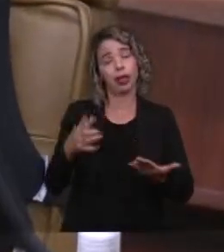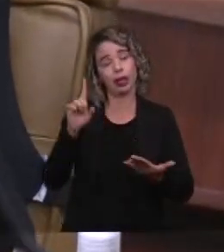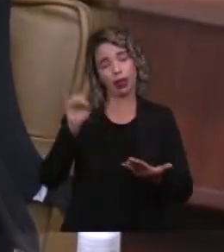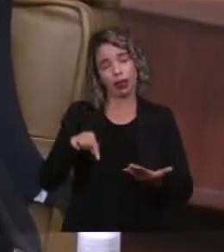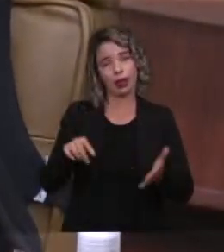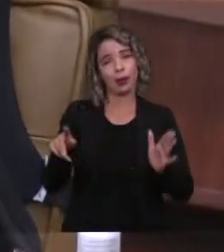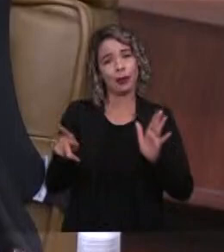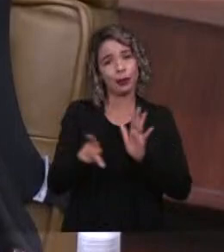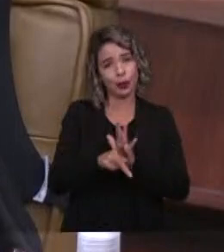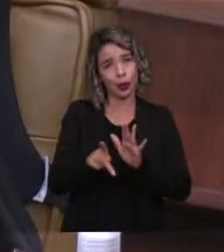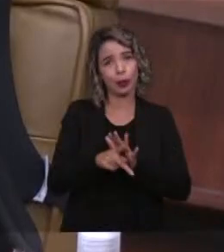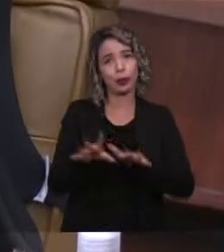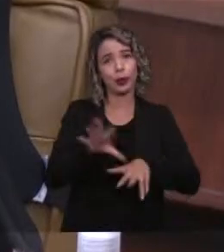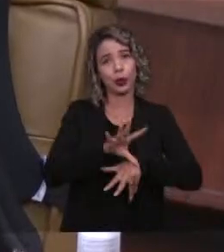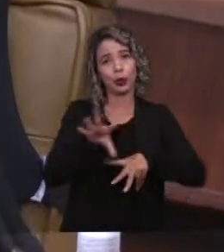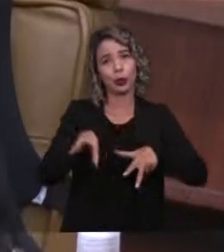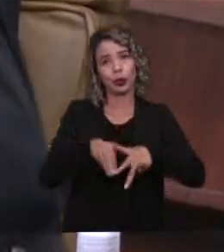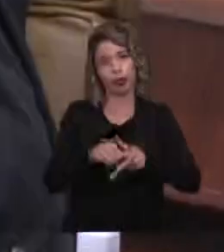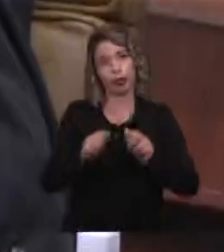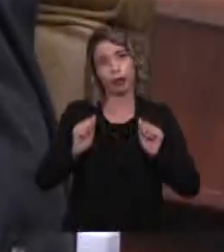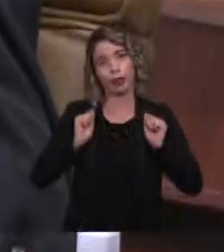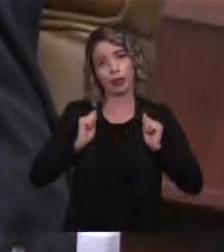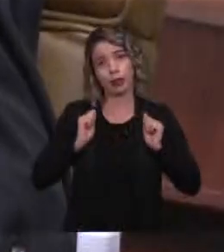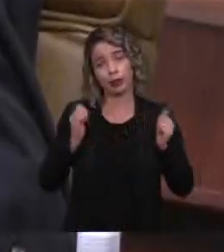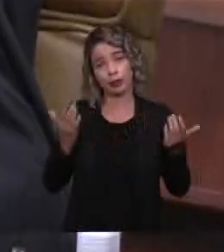condenatório da corrupção passiva.